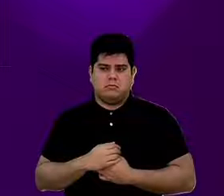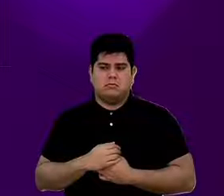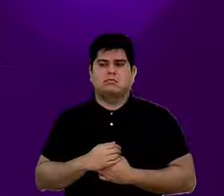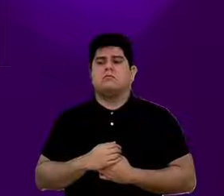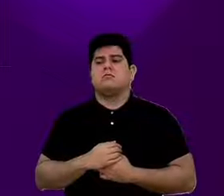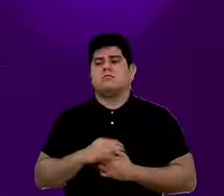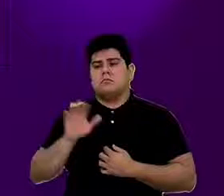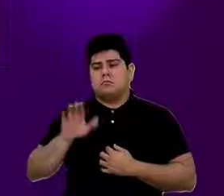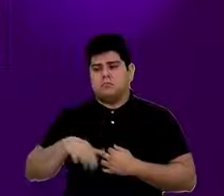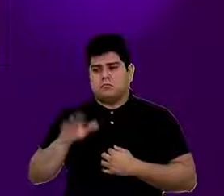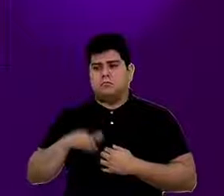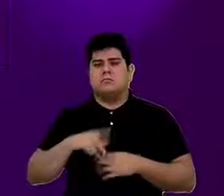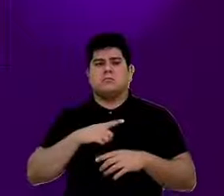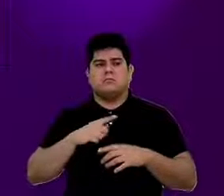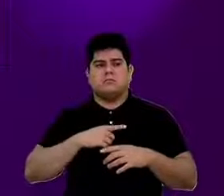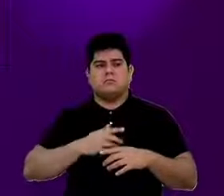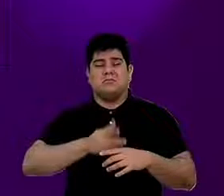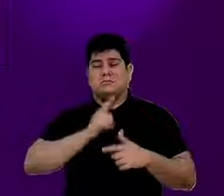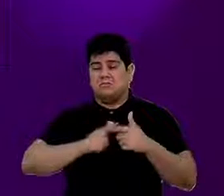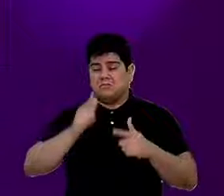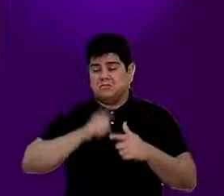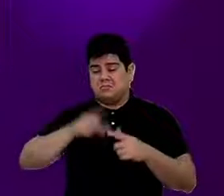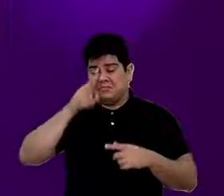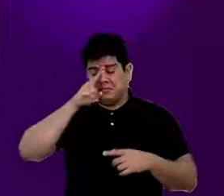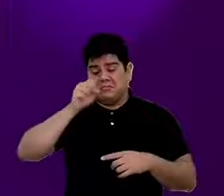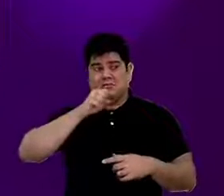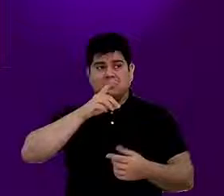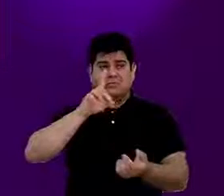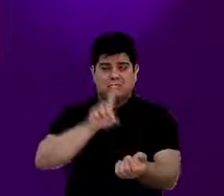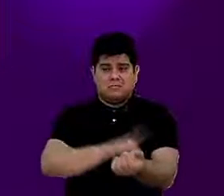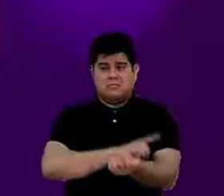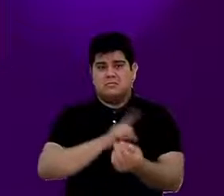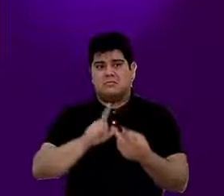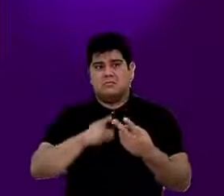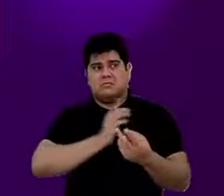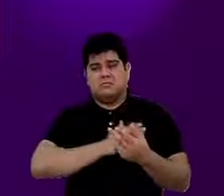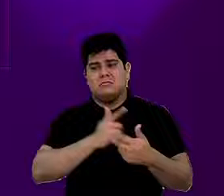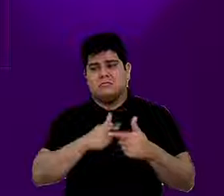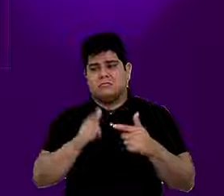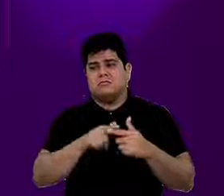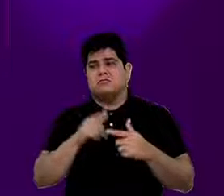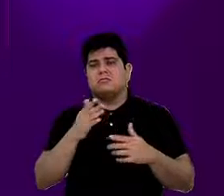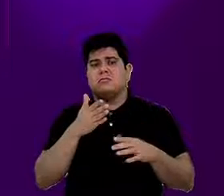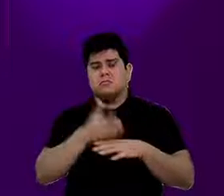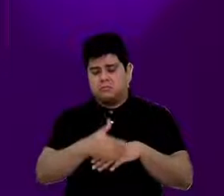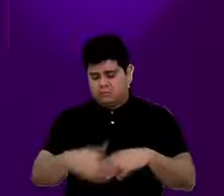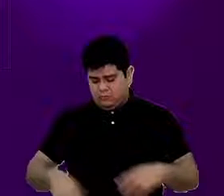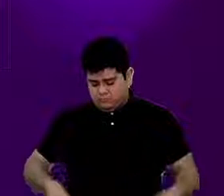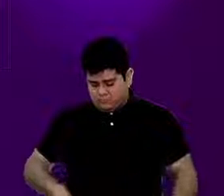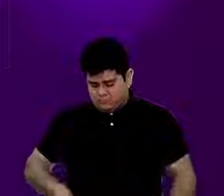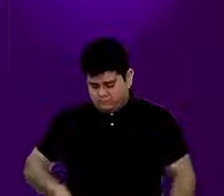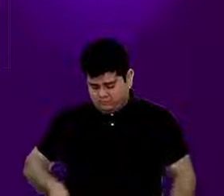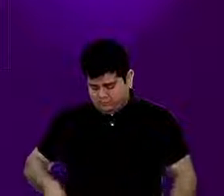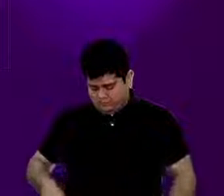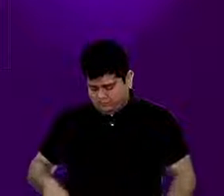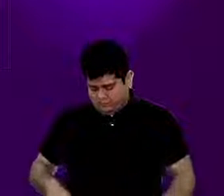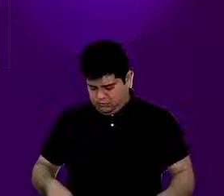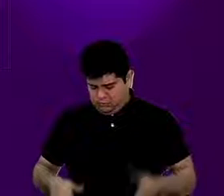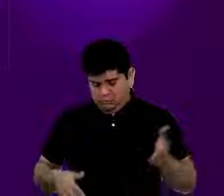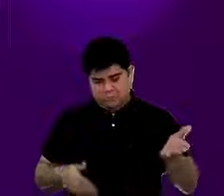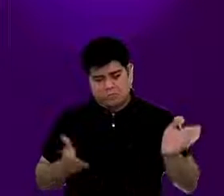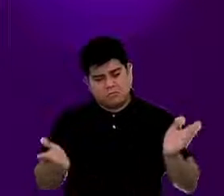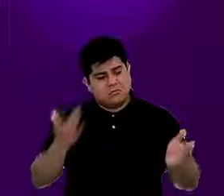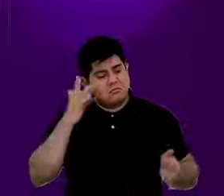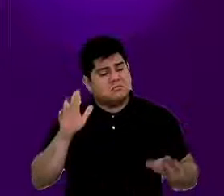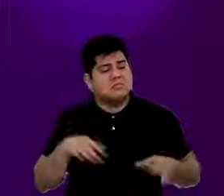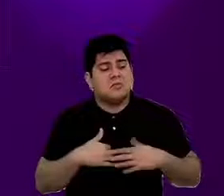macrodoença, um revascularizado, diabético, renal crônico, que vai ao consultório, porque o senhor está aqui? Não sei, foi a minha senhora que marcou,